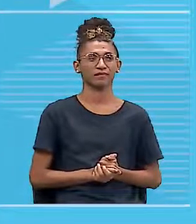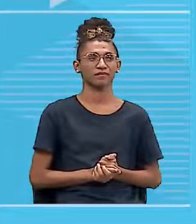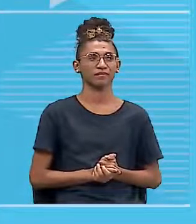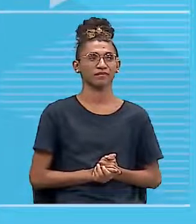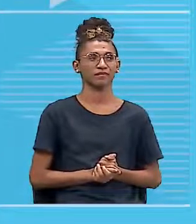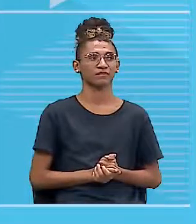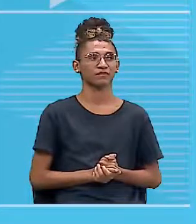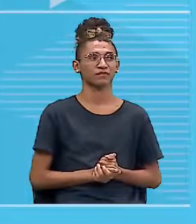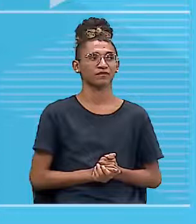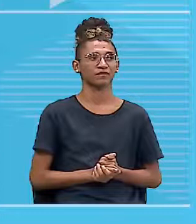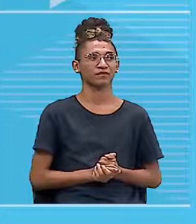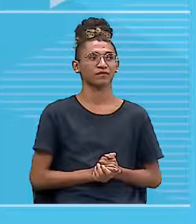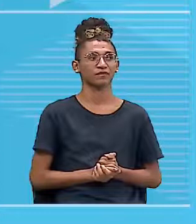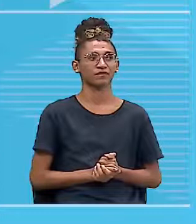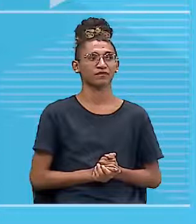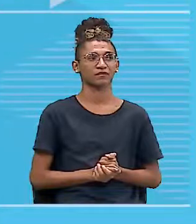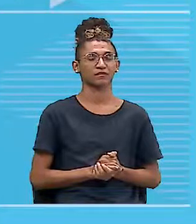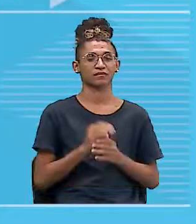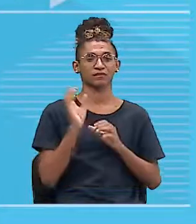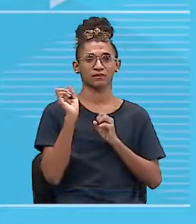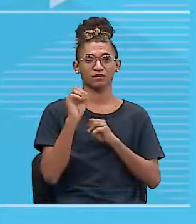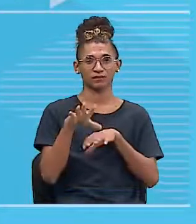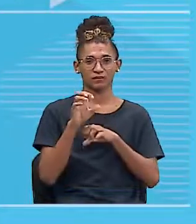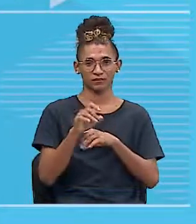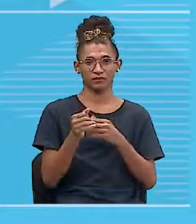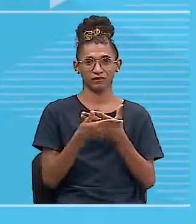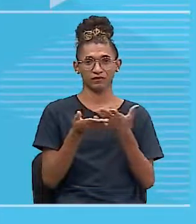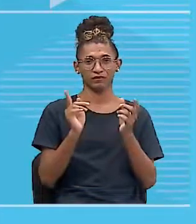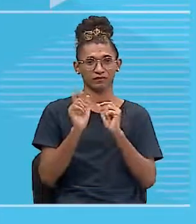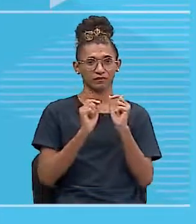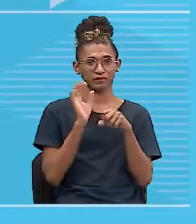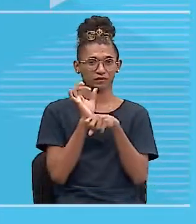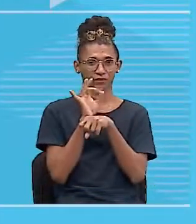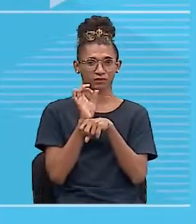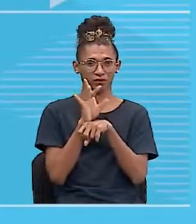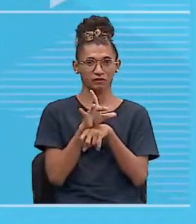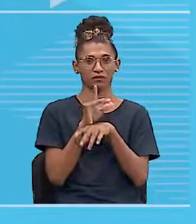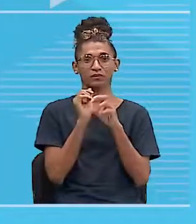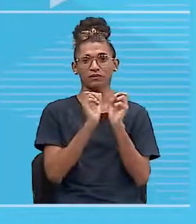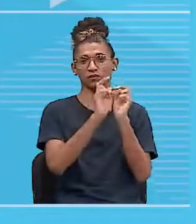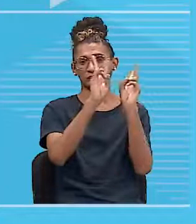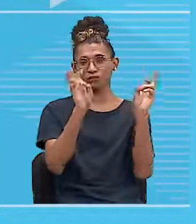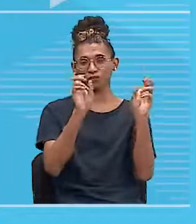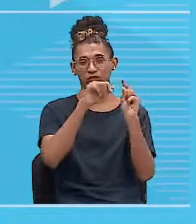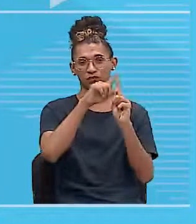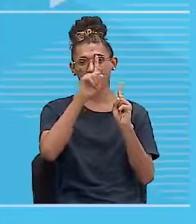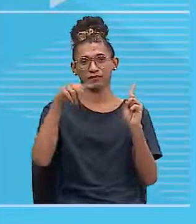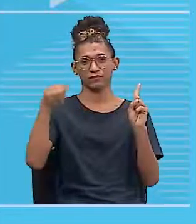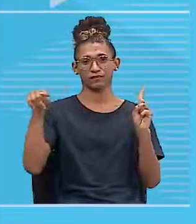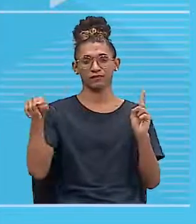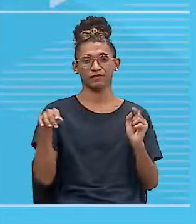vamos lá vou eu vou ensinar para vocês algumas coisas interessantes sobre gráficos vamos para cima dele